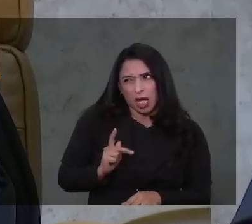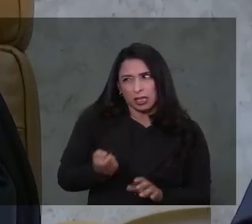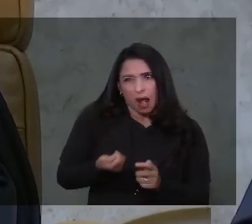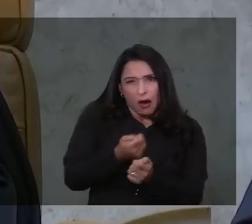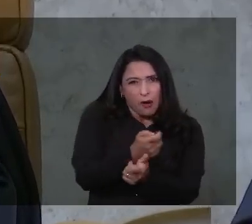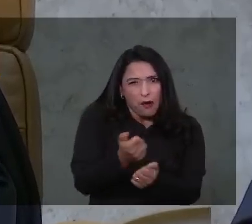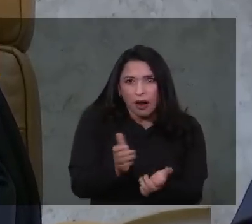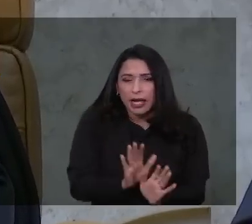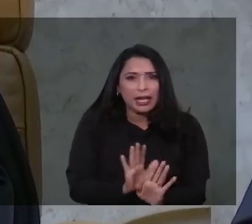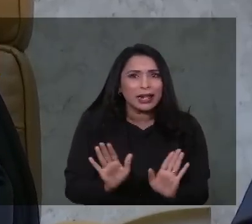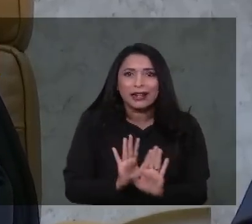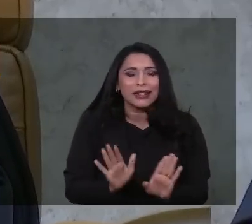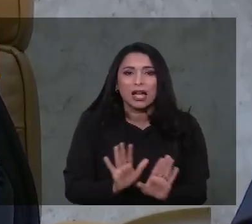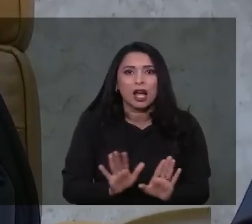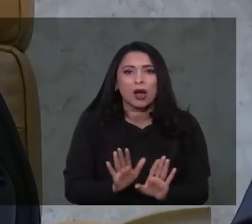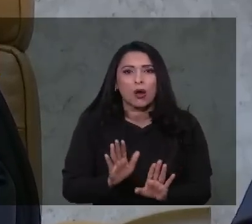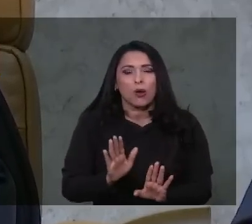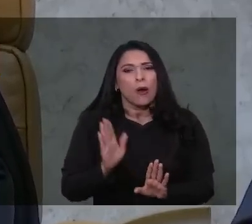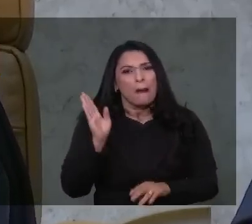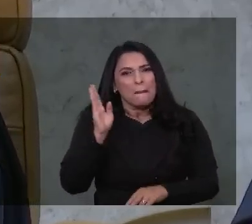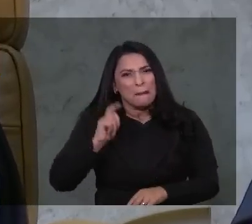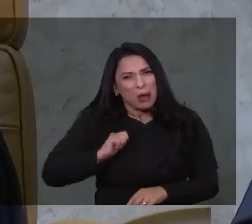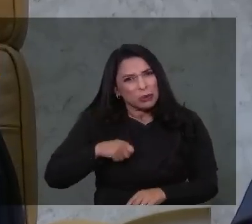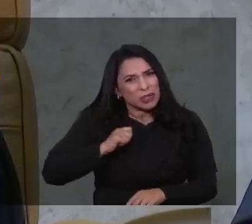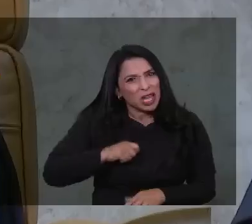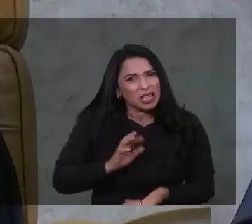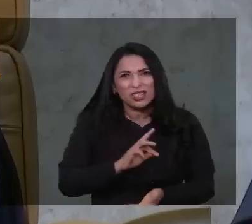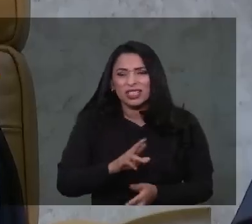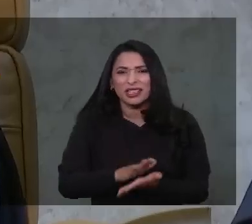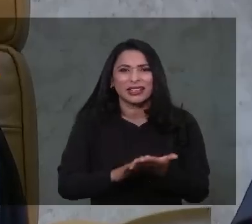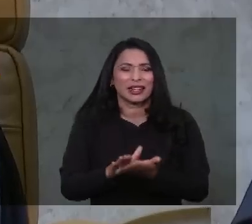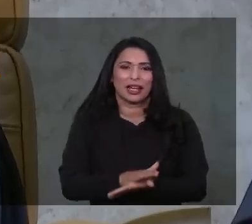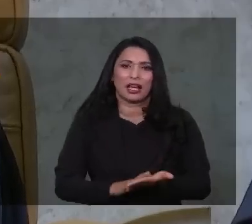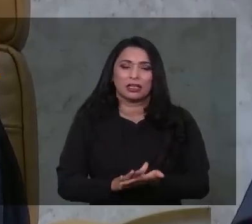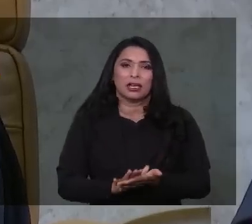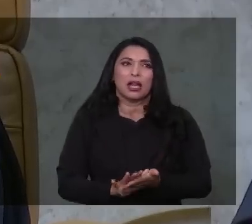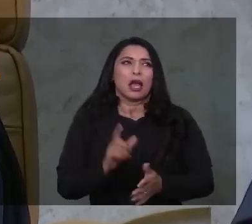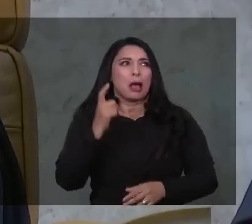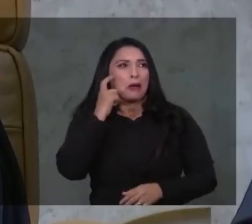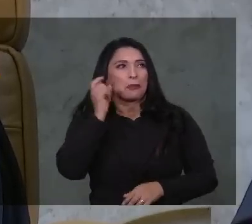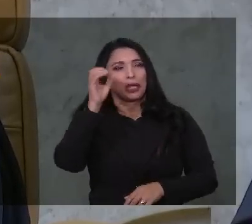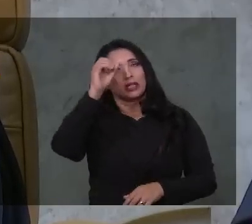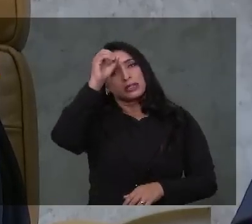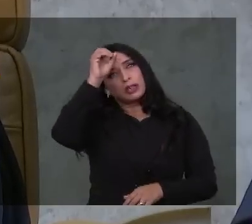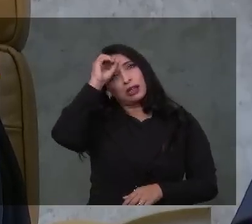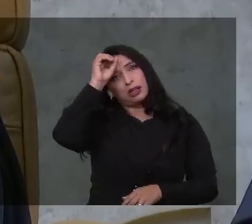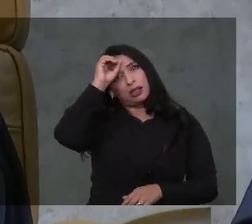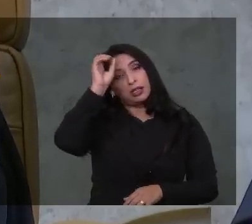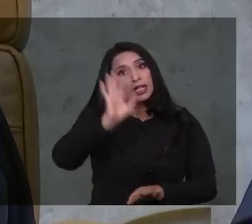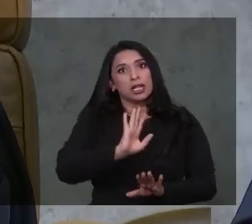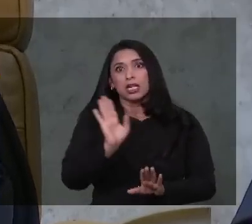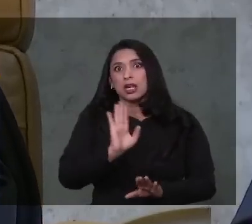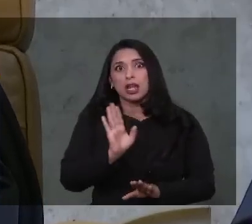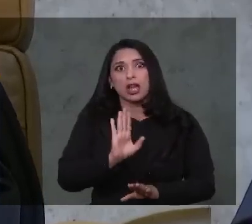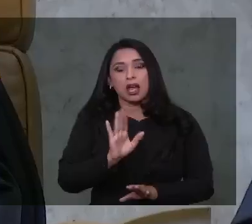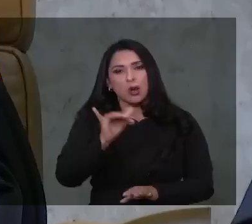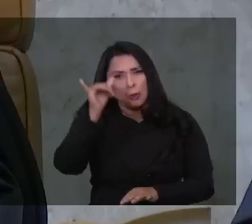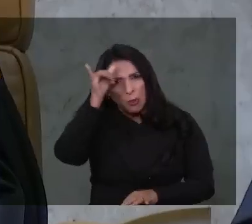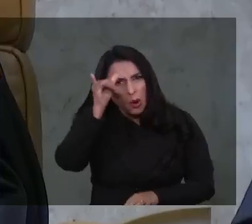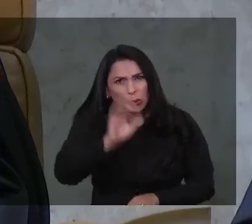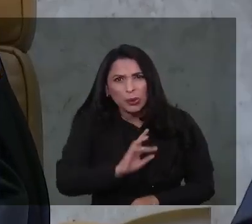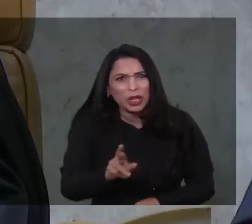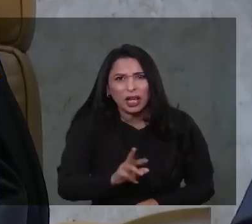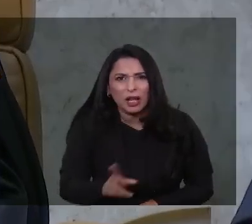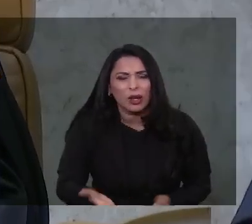trás, sem maledicência. Para alguns soará ingênuo, mas esse é o caminho para a paz